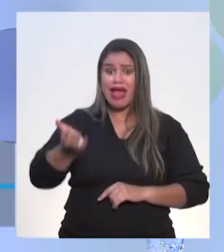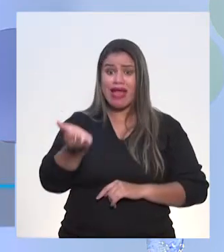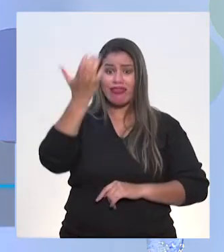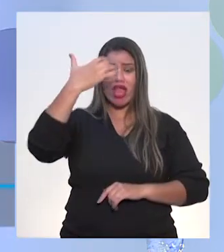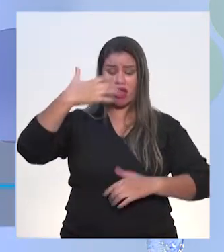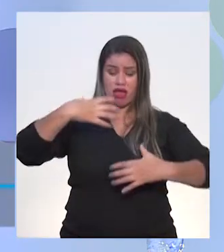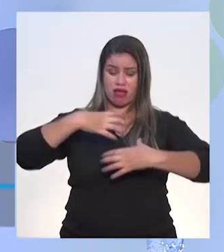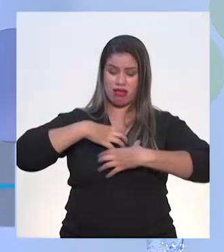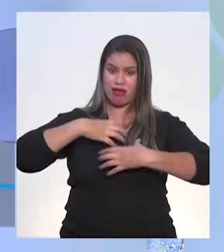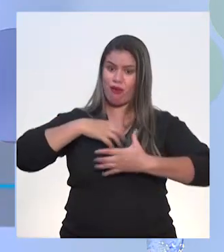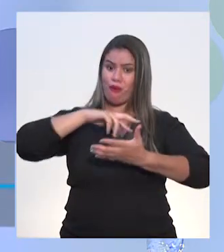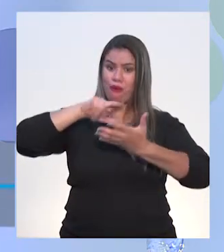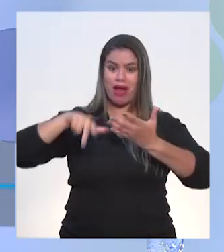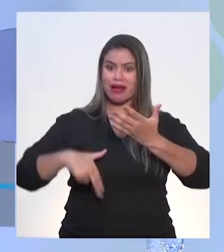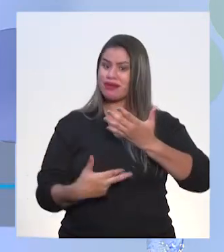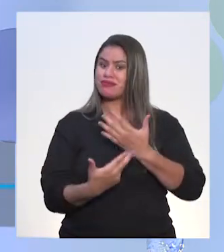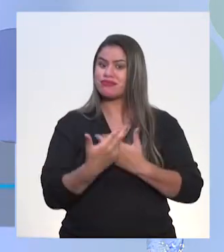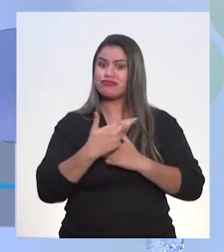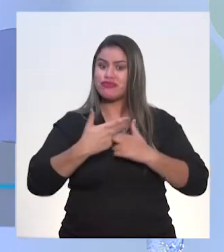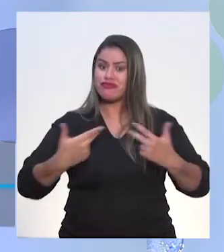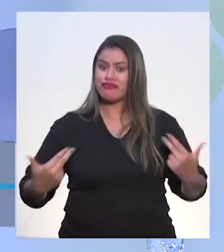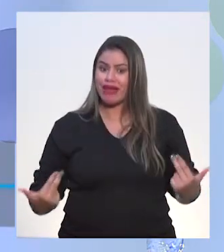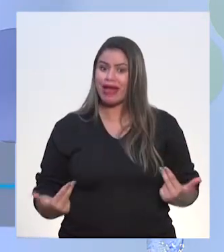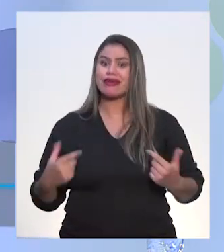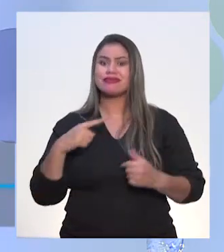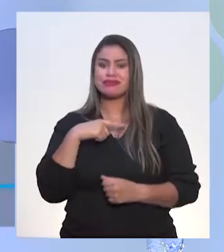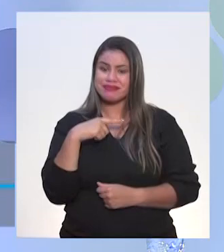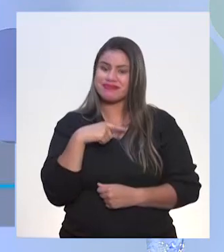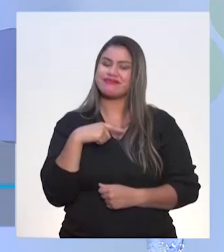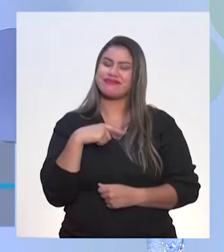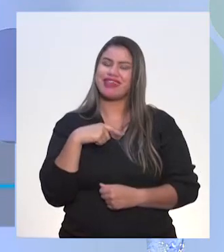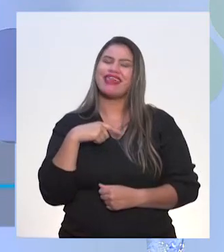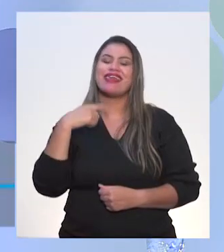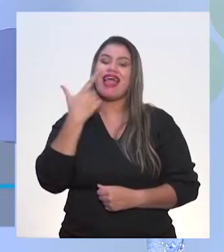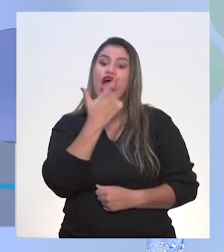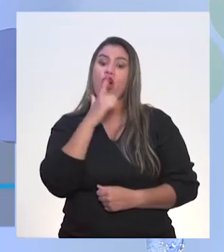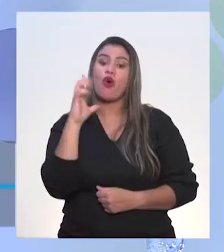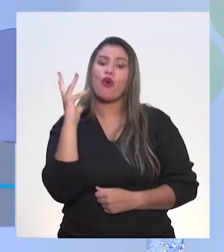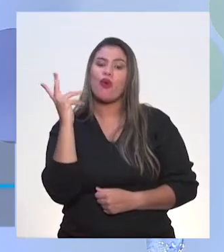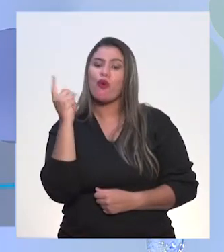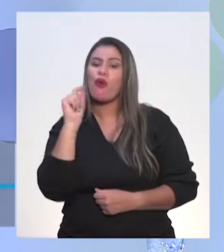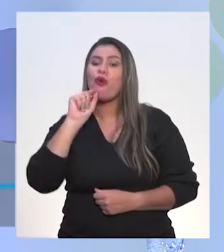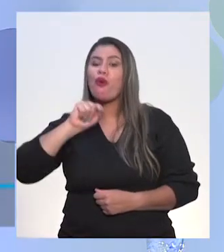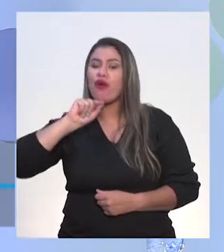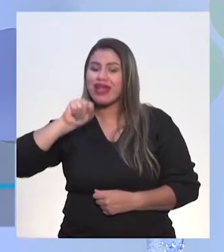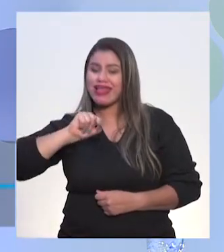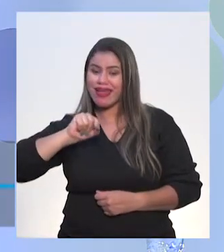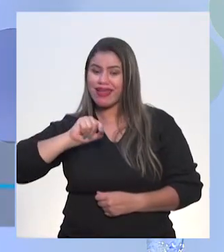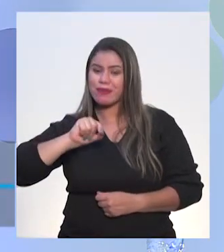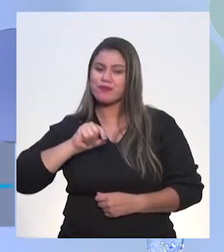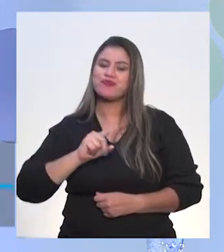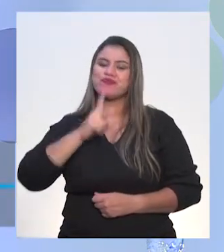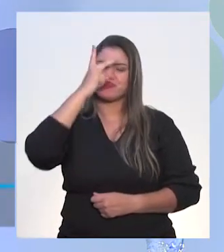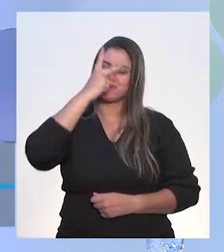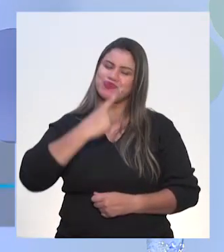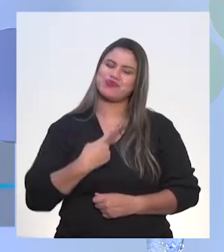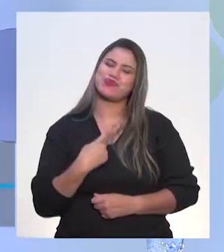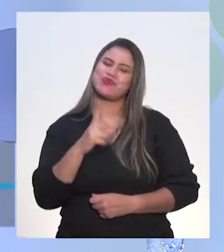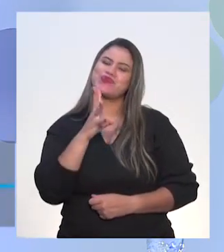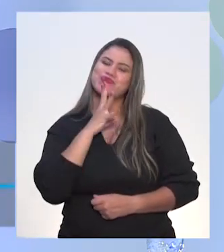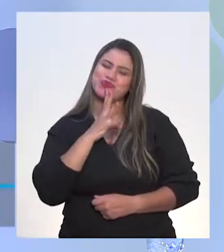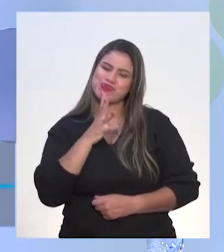qualidade que a gente tem né E que vende encontra uma outra competência socioemocional que é o autoconhecimento